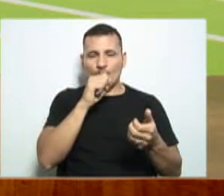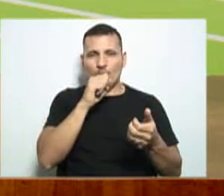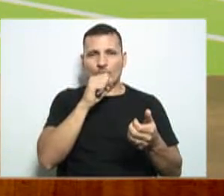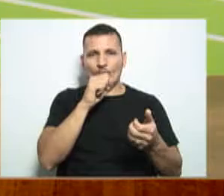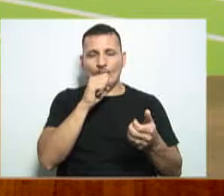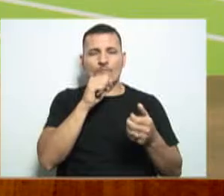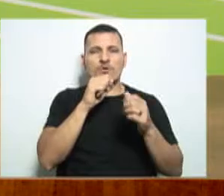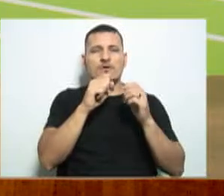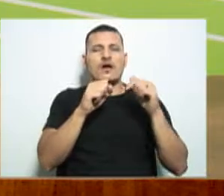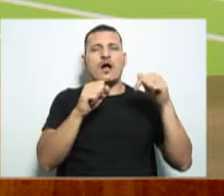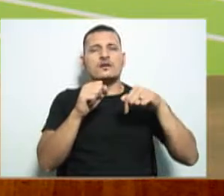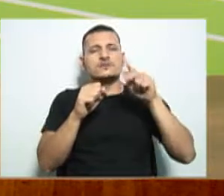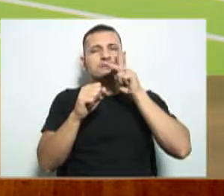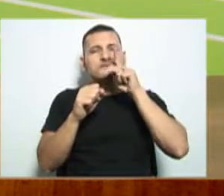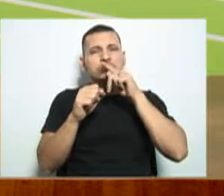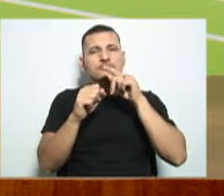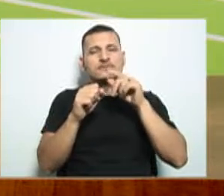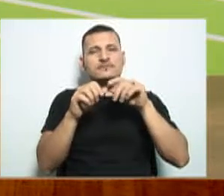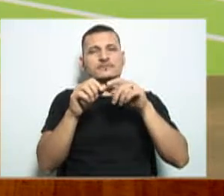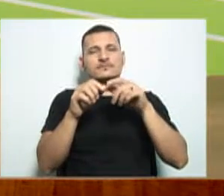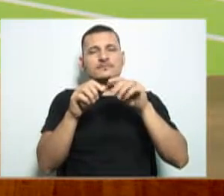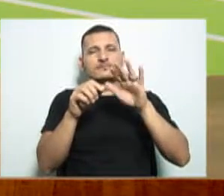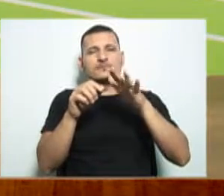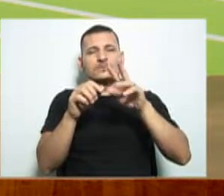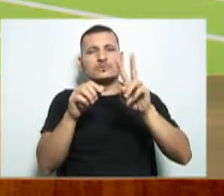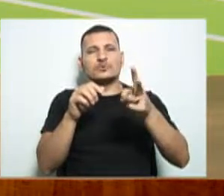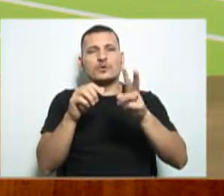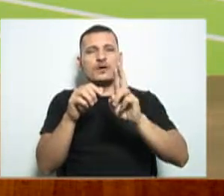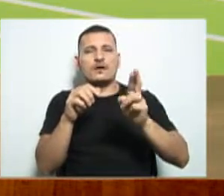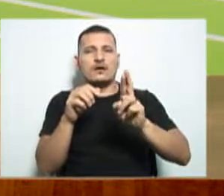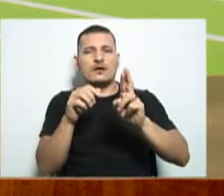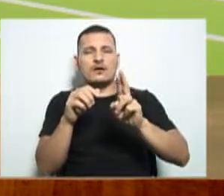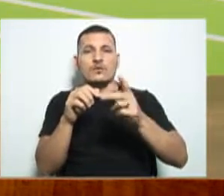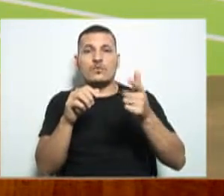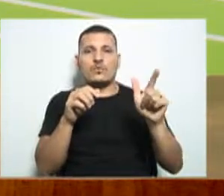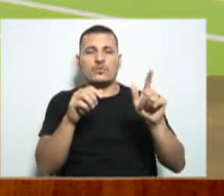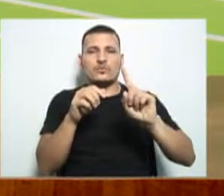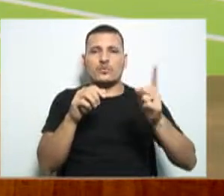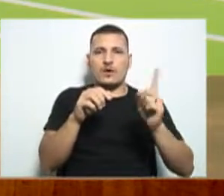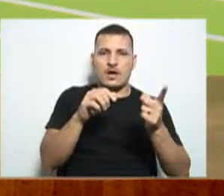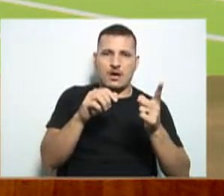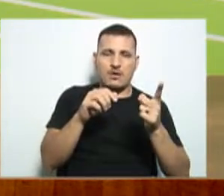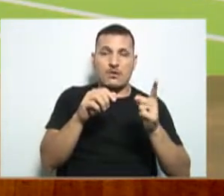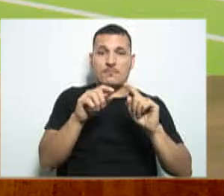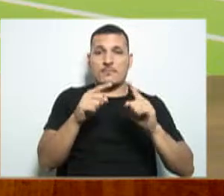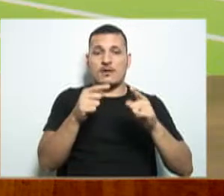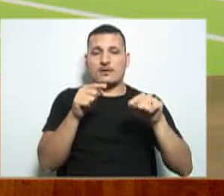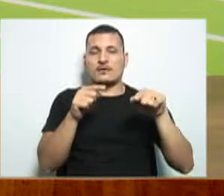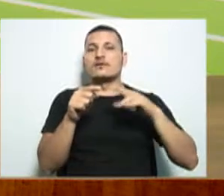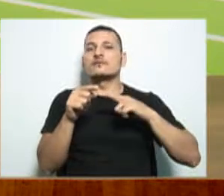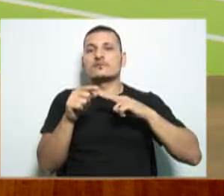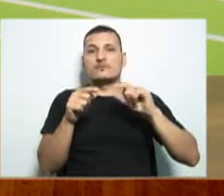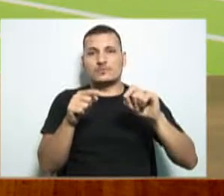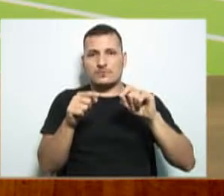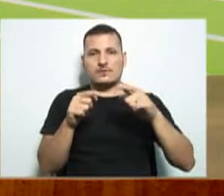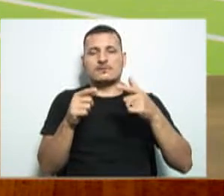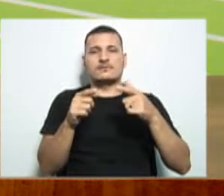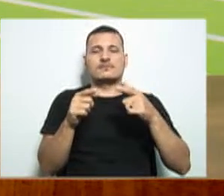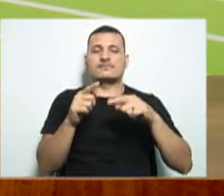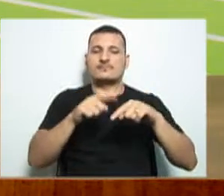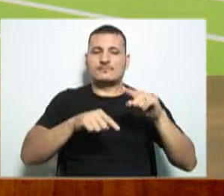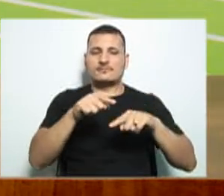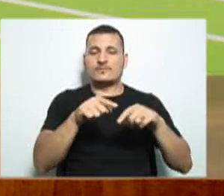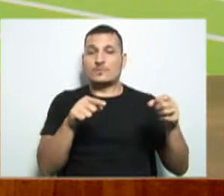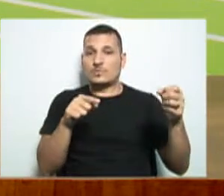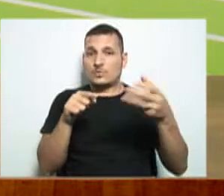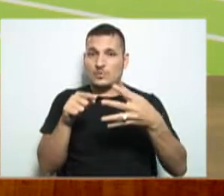ele chega a custar às vezes R$2, o outro R$1, mas ele tem uma fatia de mercado. É um produto novo